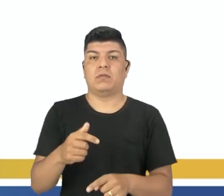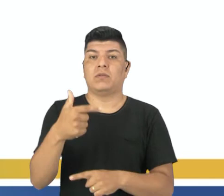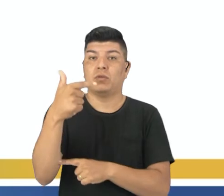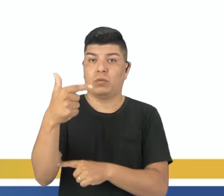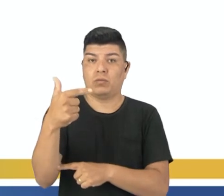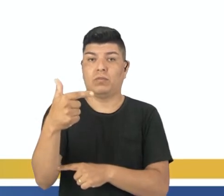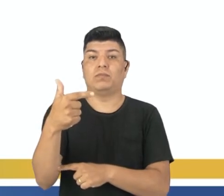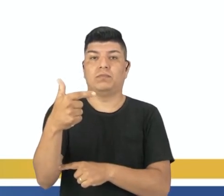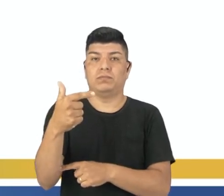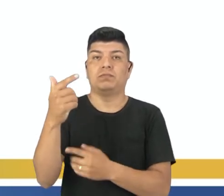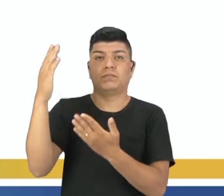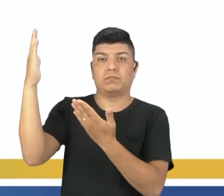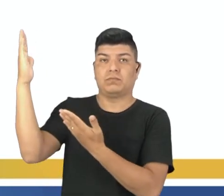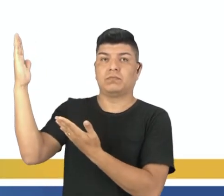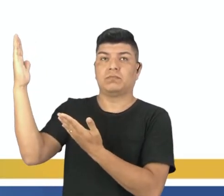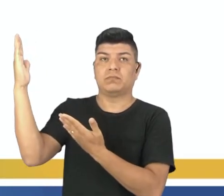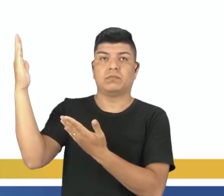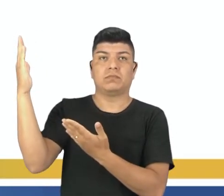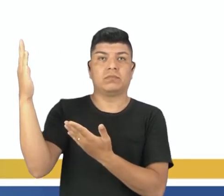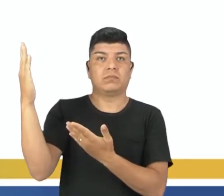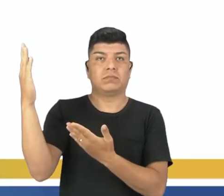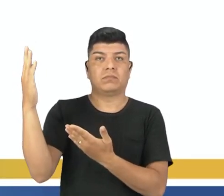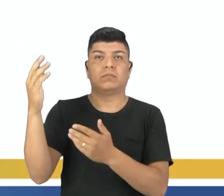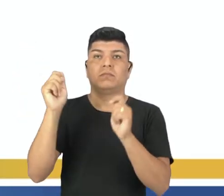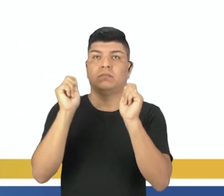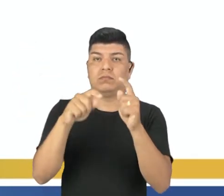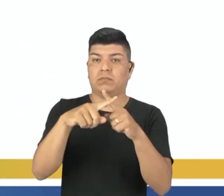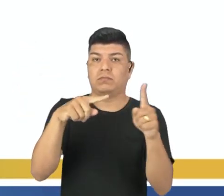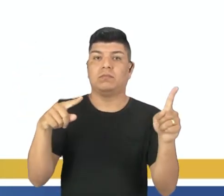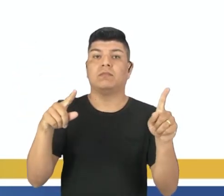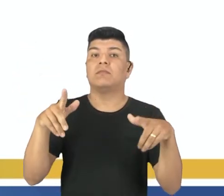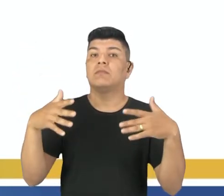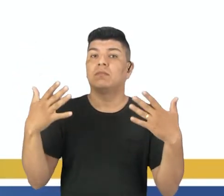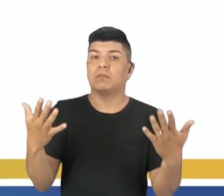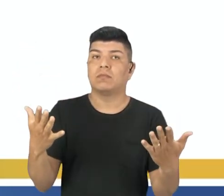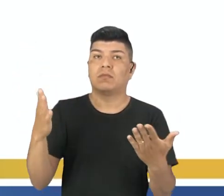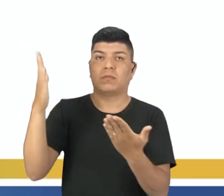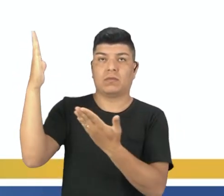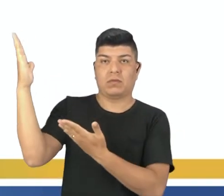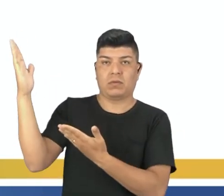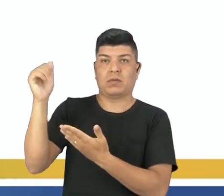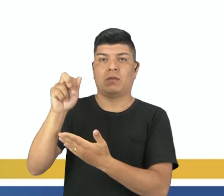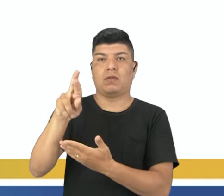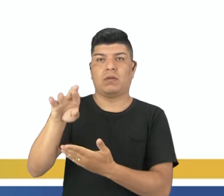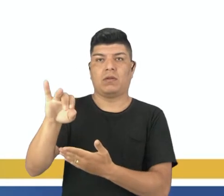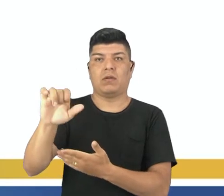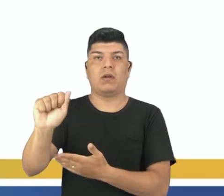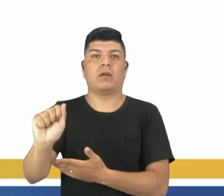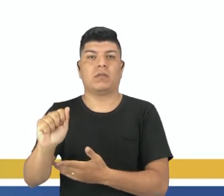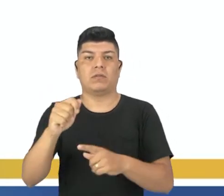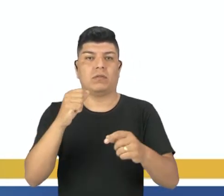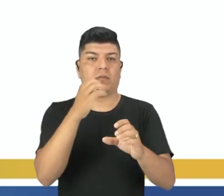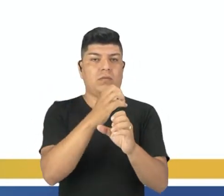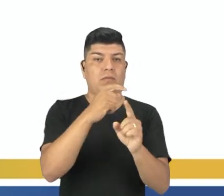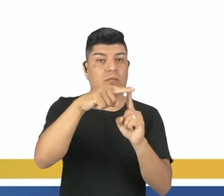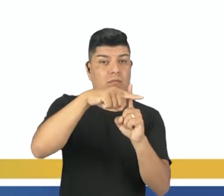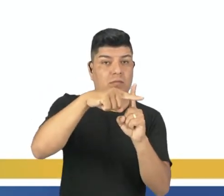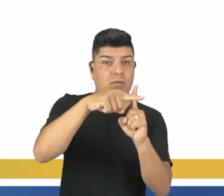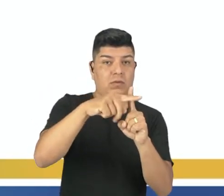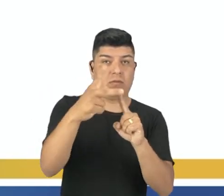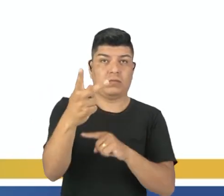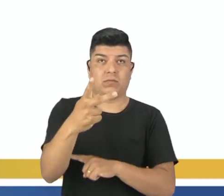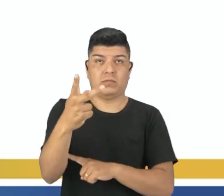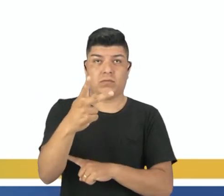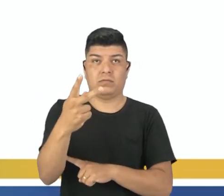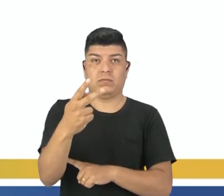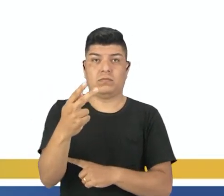área dois então tem nem questão ele pode ser decomposto né então a sua ar é dada pela soma dessas áreas das